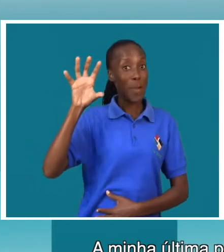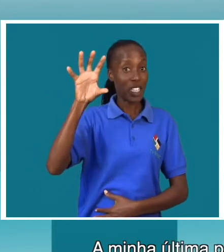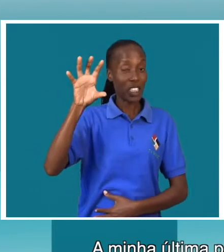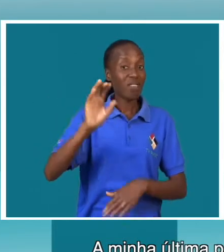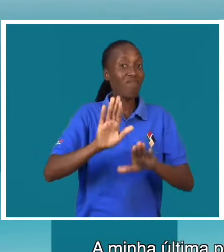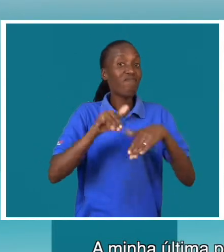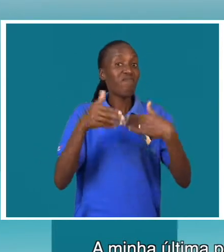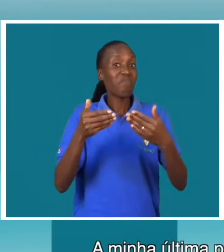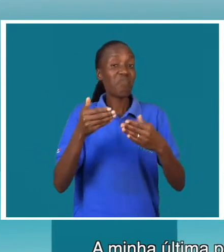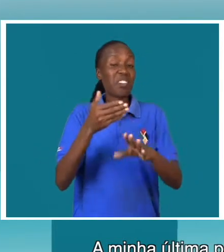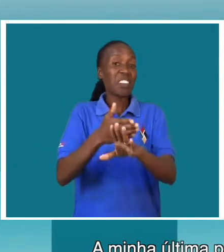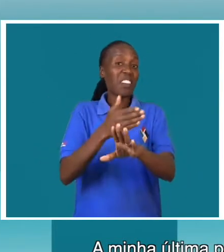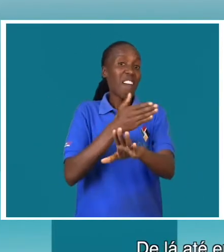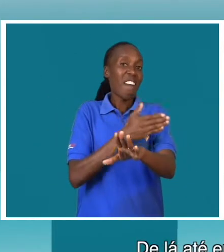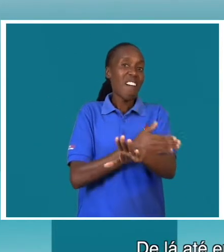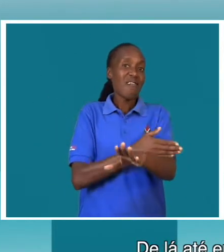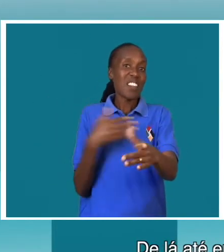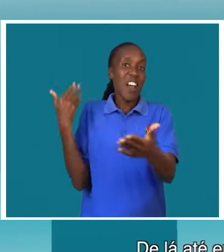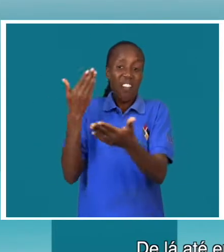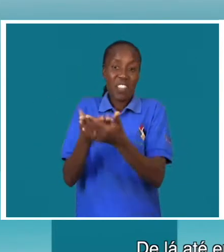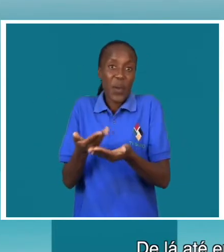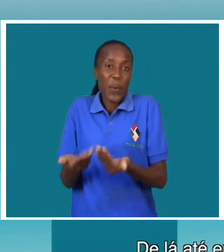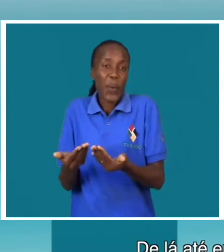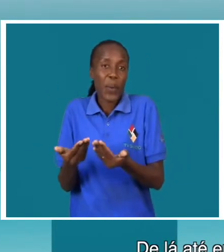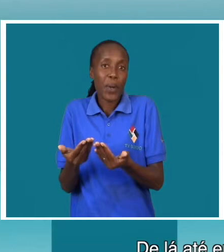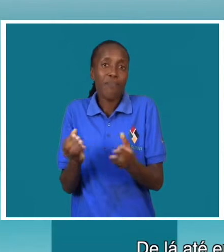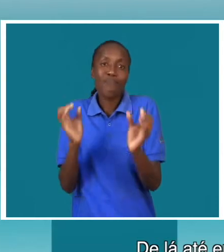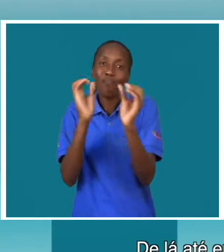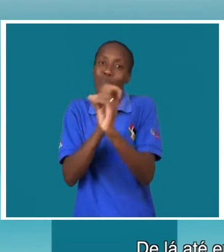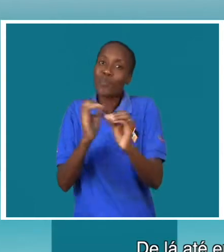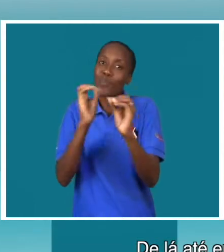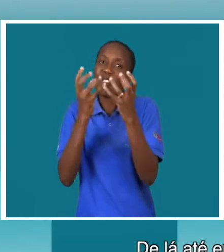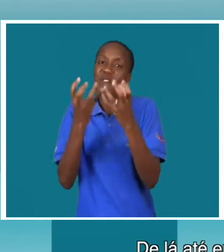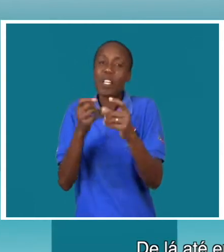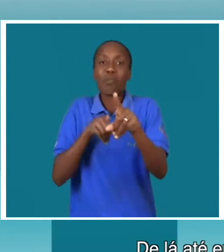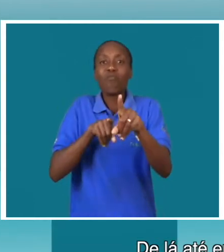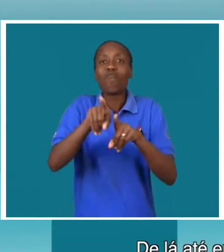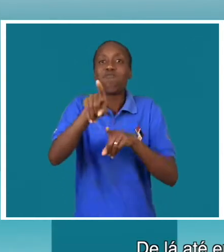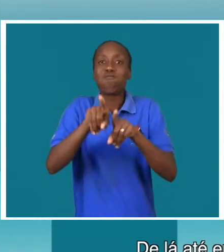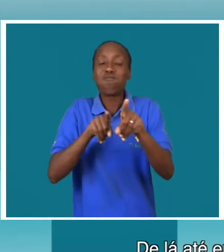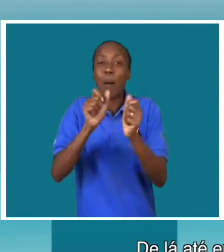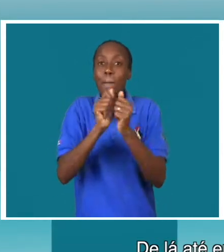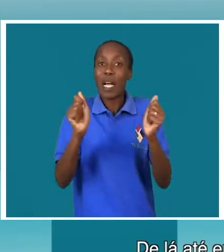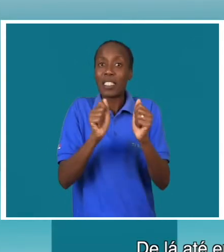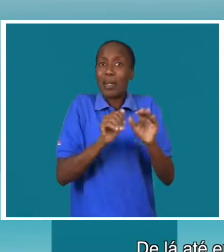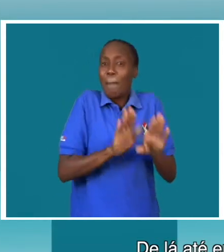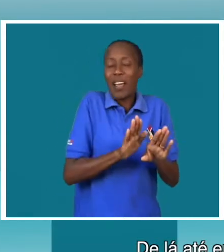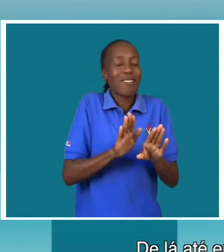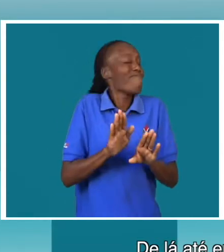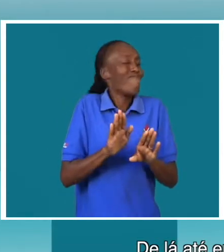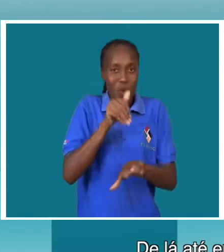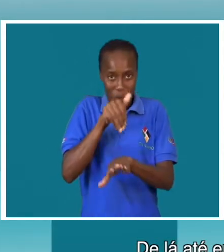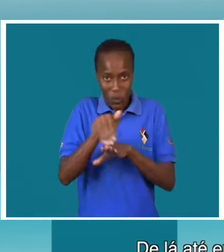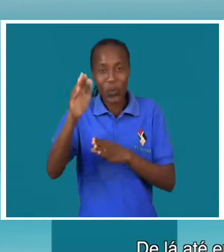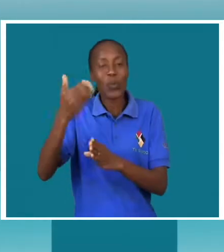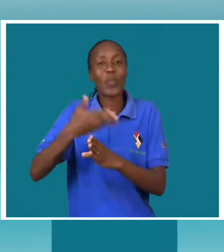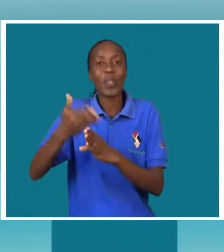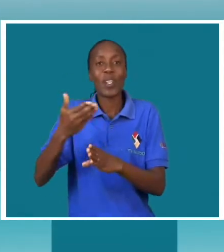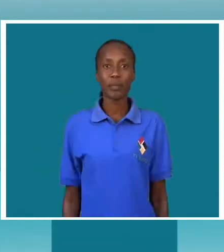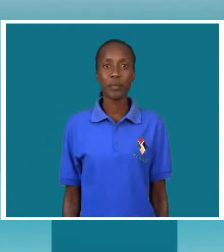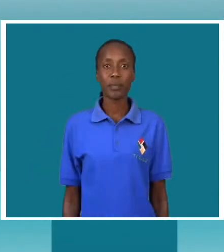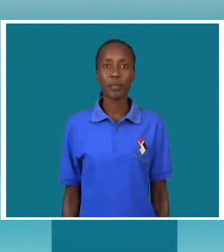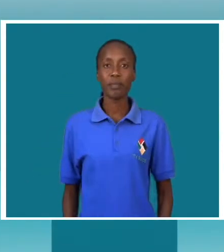no Congo-Brazzaville. Então, desde lá até então, ainda não tive outra competição, mas não parei, estou